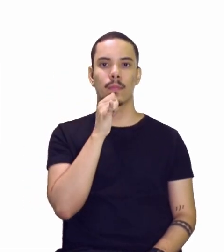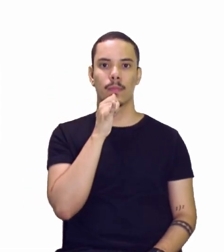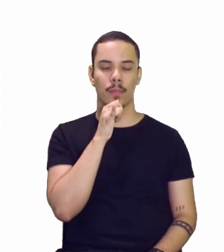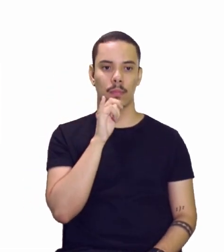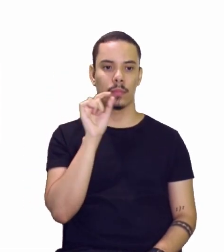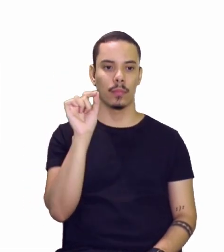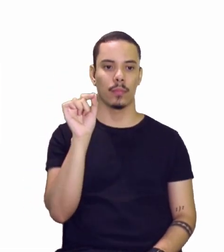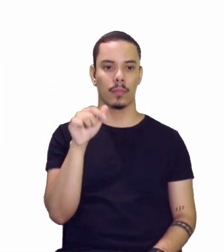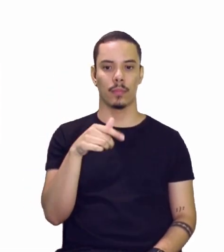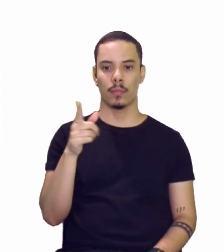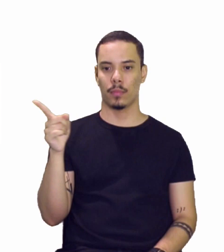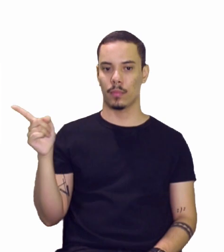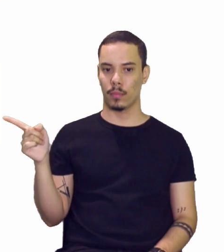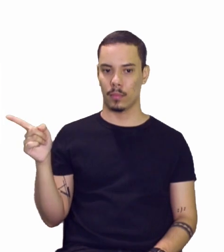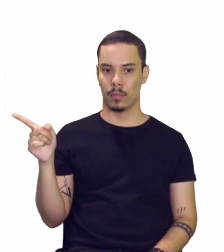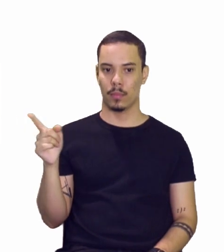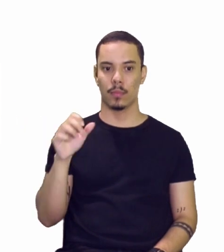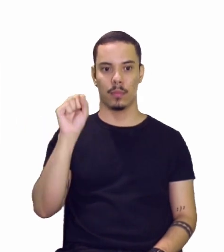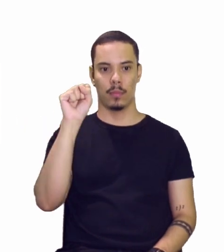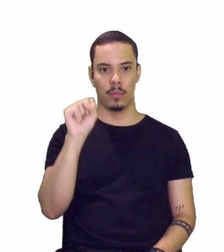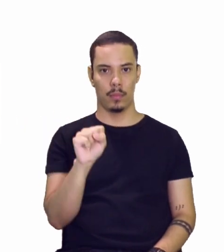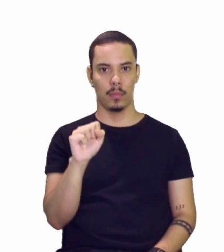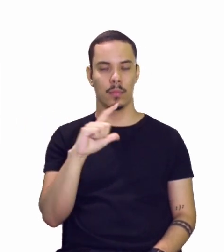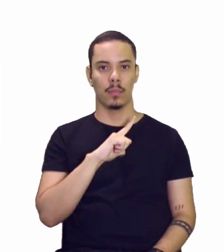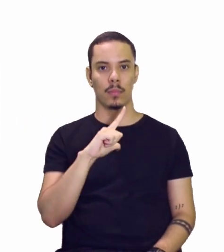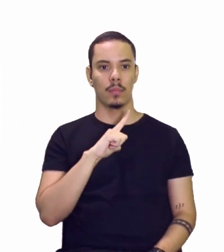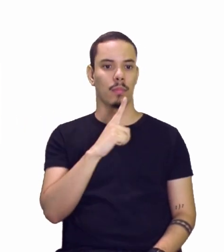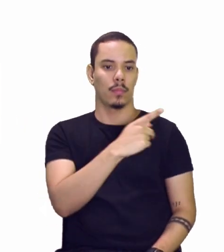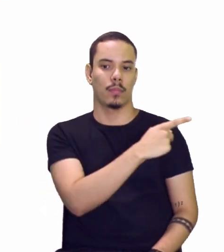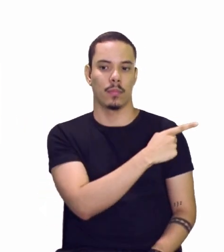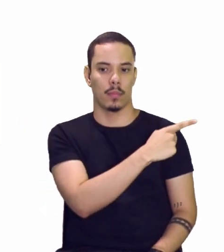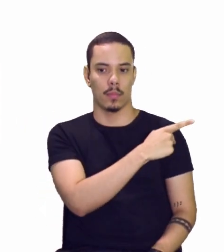que é meridional? É o sul, é onde está Vilhena.